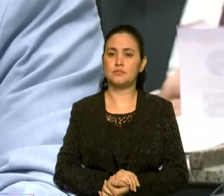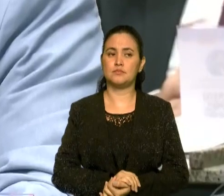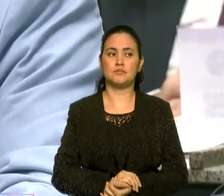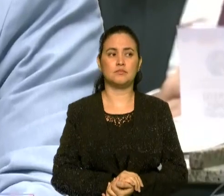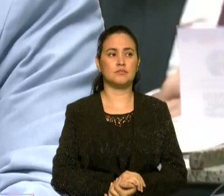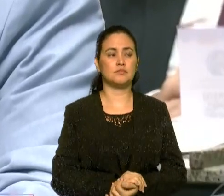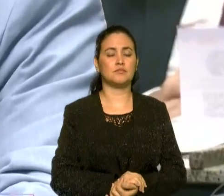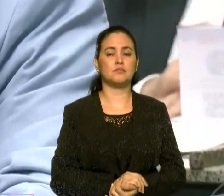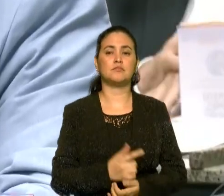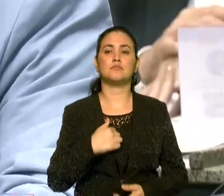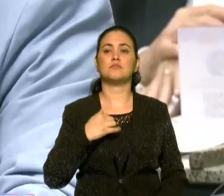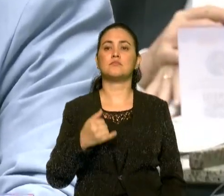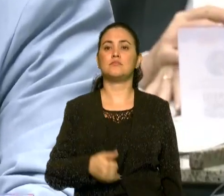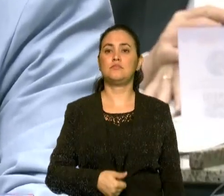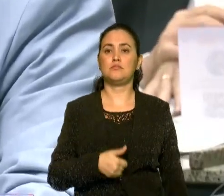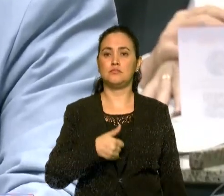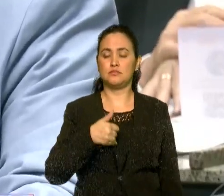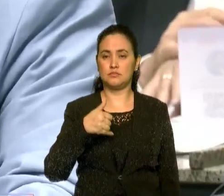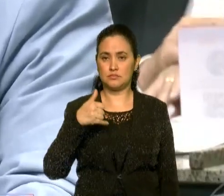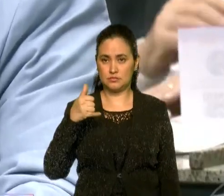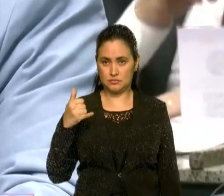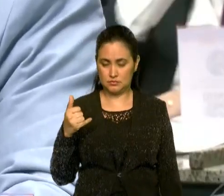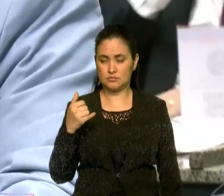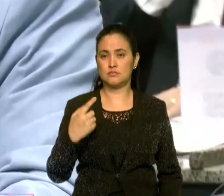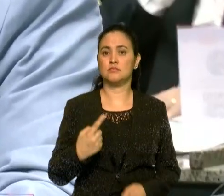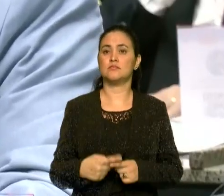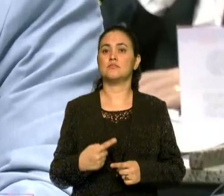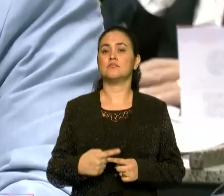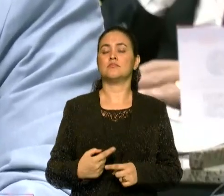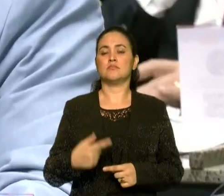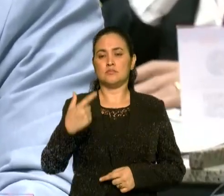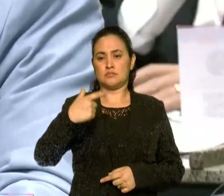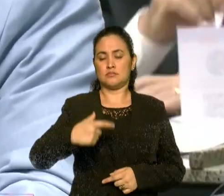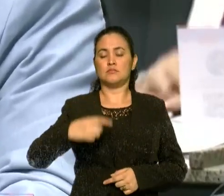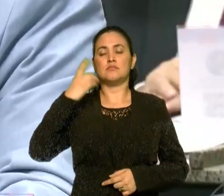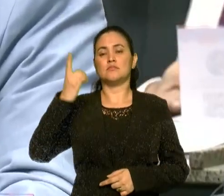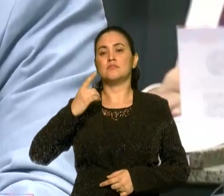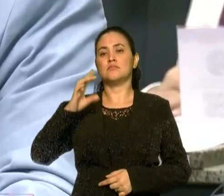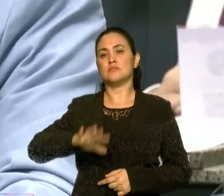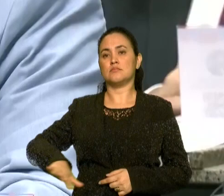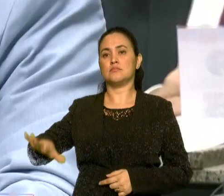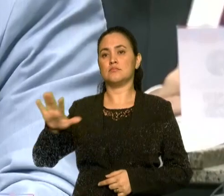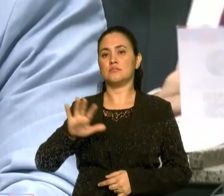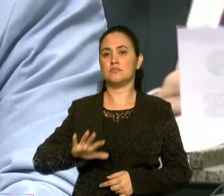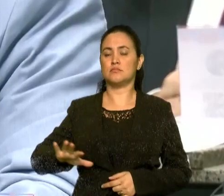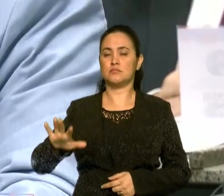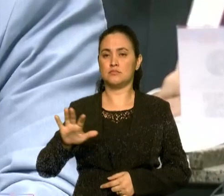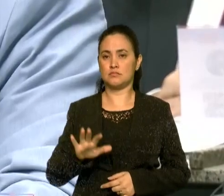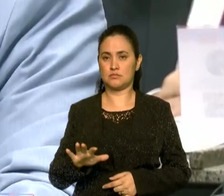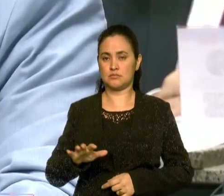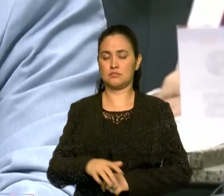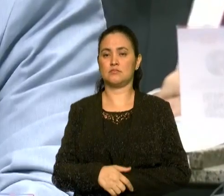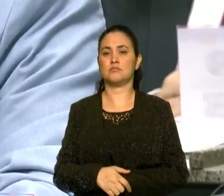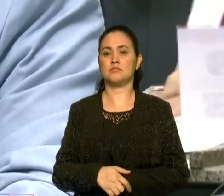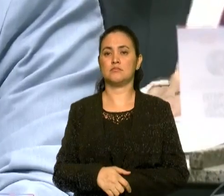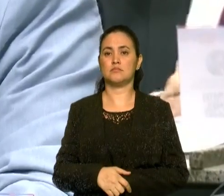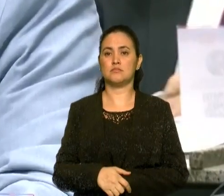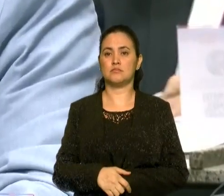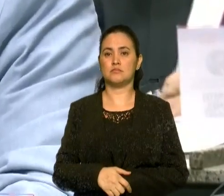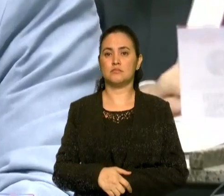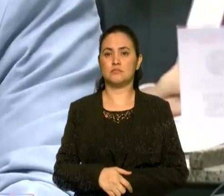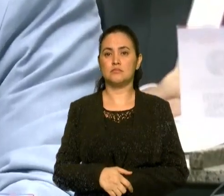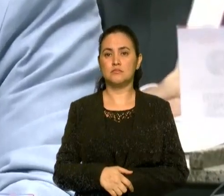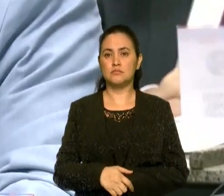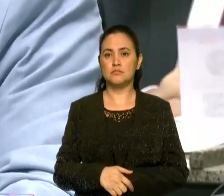muito me orgulha de ser um deputado da região. E me coloco à disposição dos